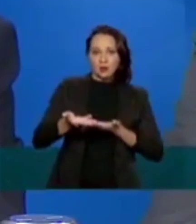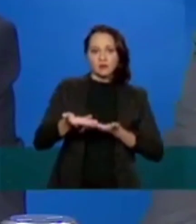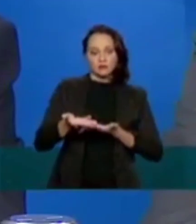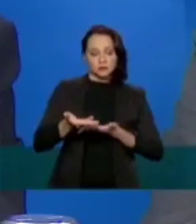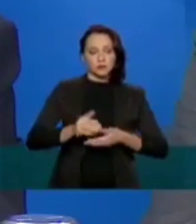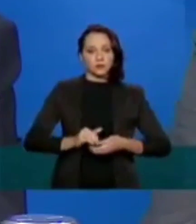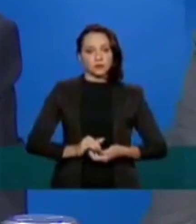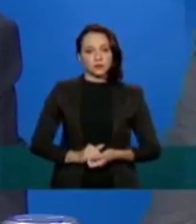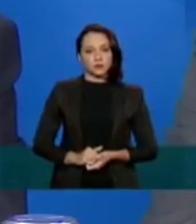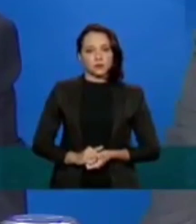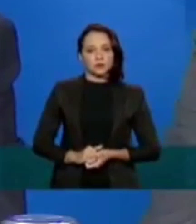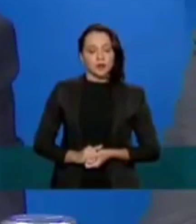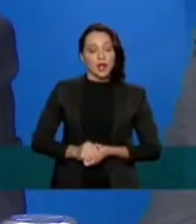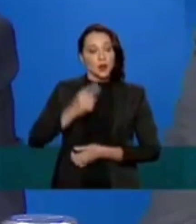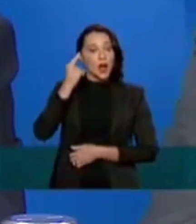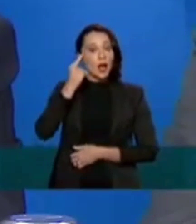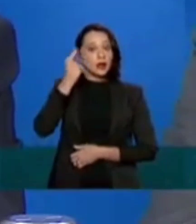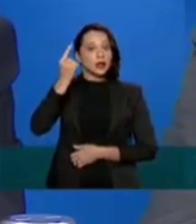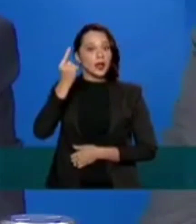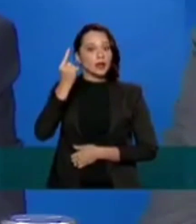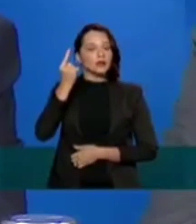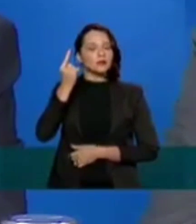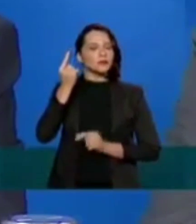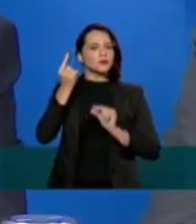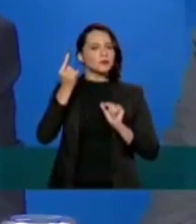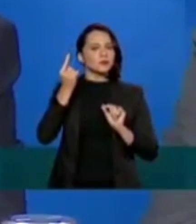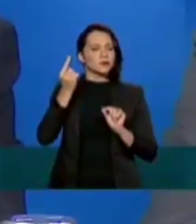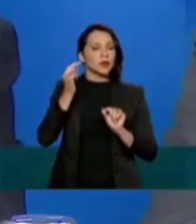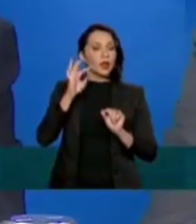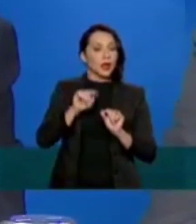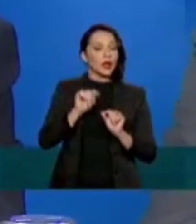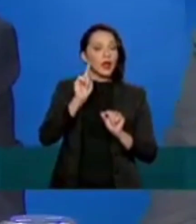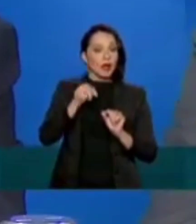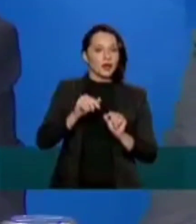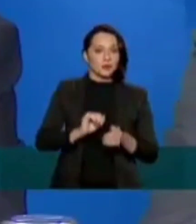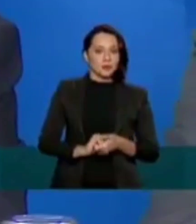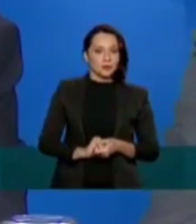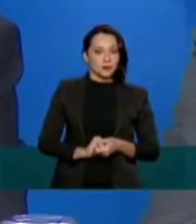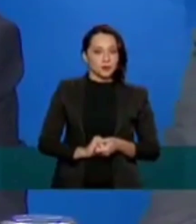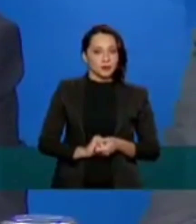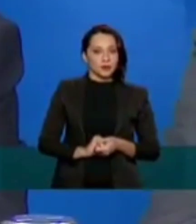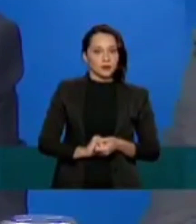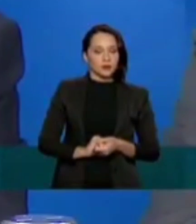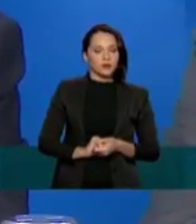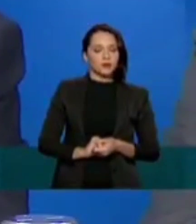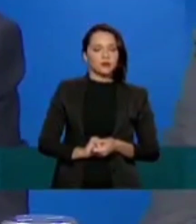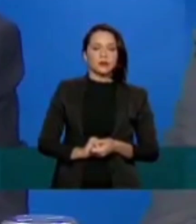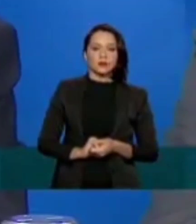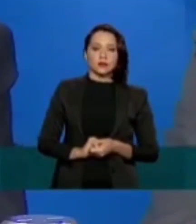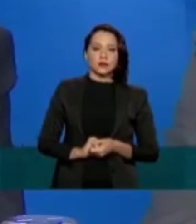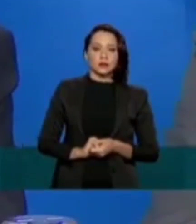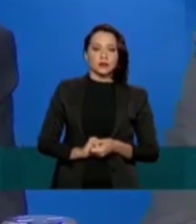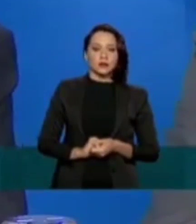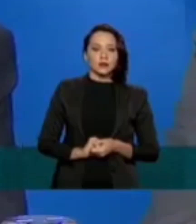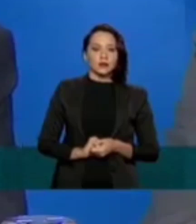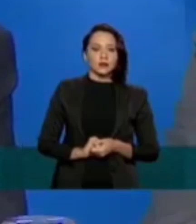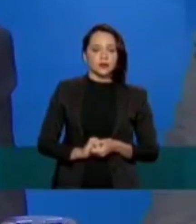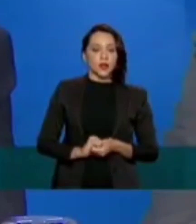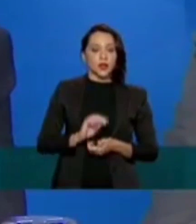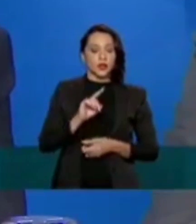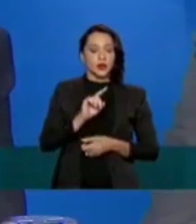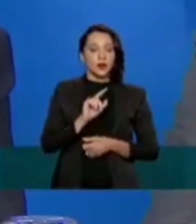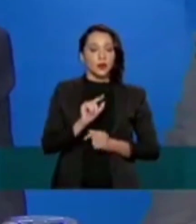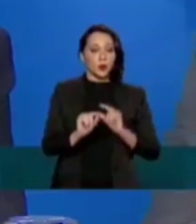Câmara. A ideia é justamente que uma parte que venha por esse